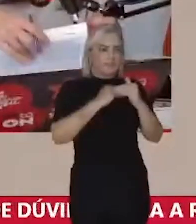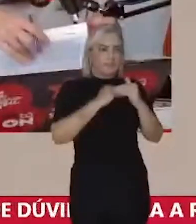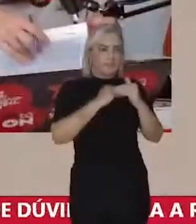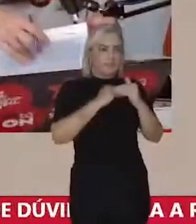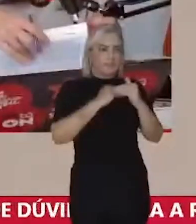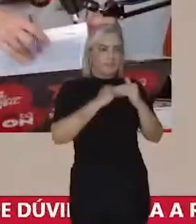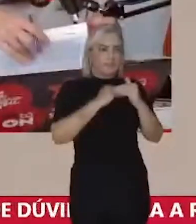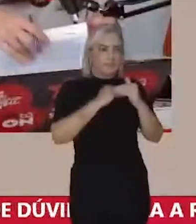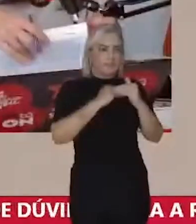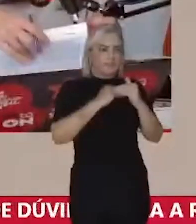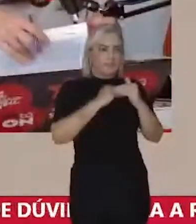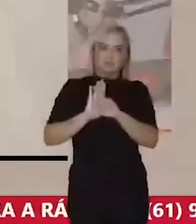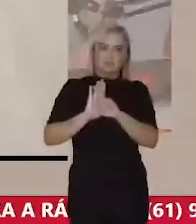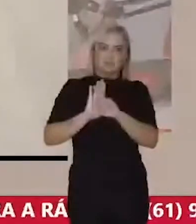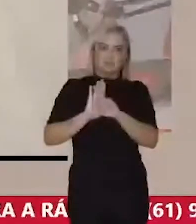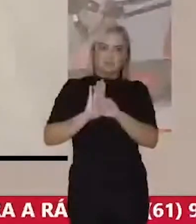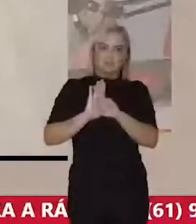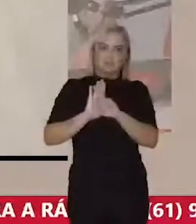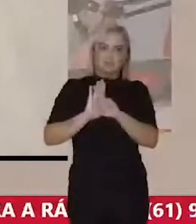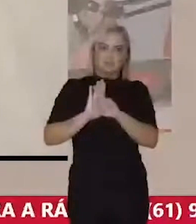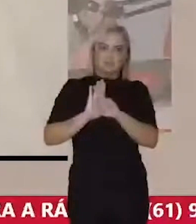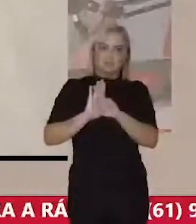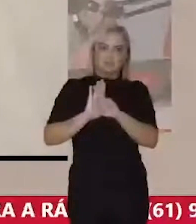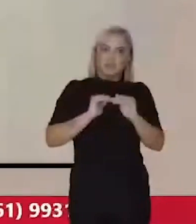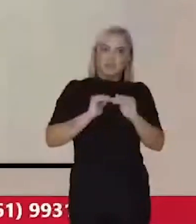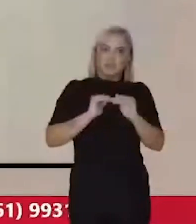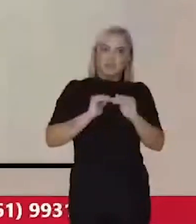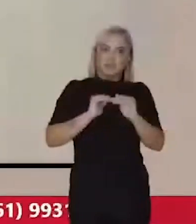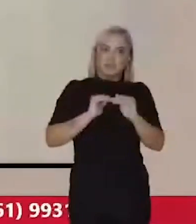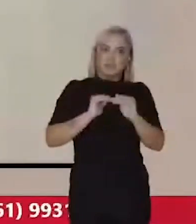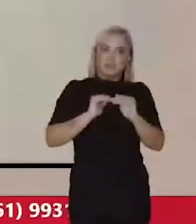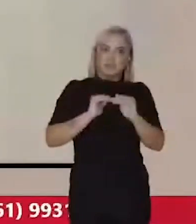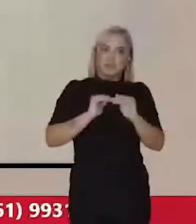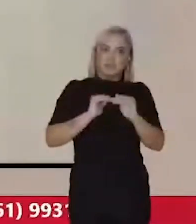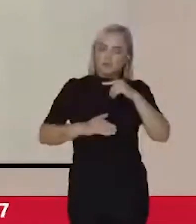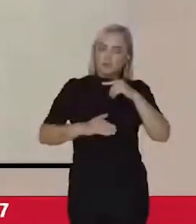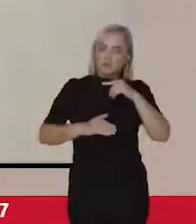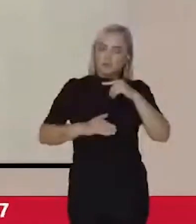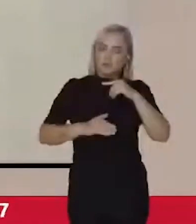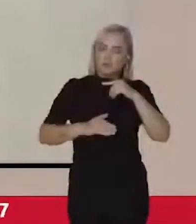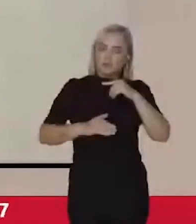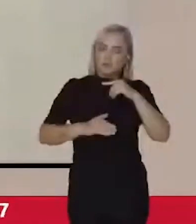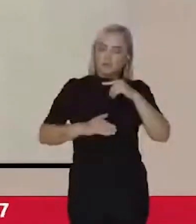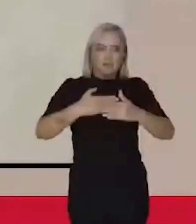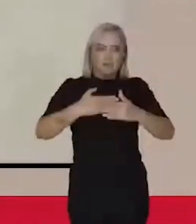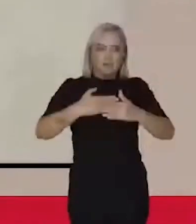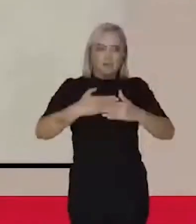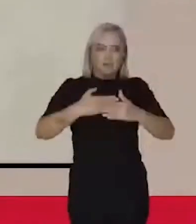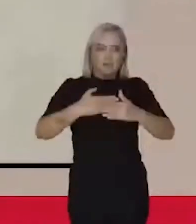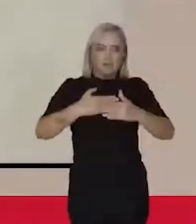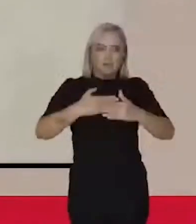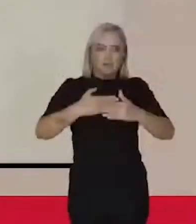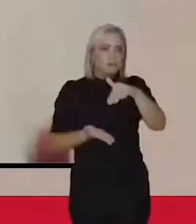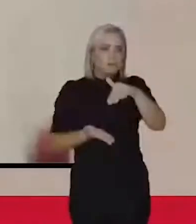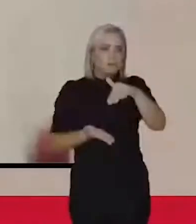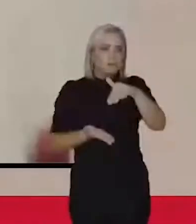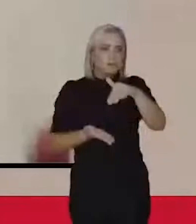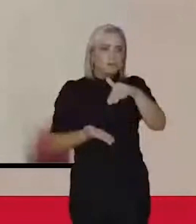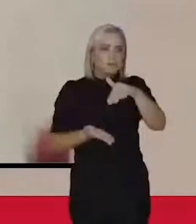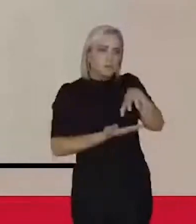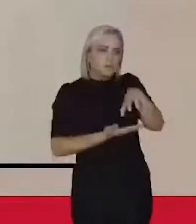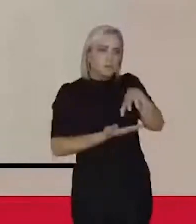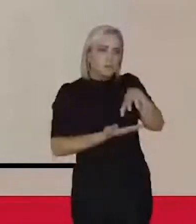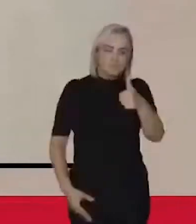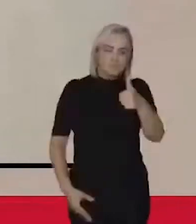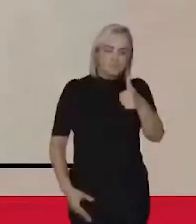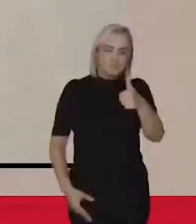desenvolvimento, ela teve um processo de sucessão, assim como os outros setoriais de secretarias, em 2021. E foi